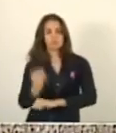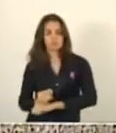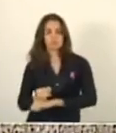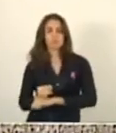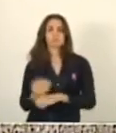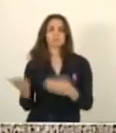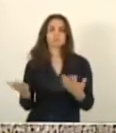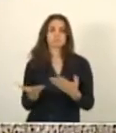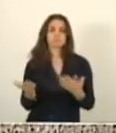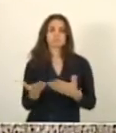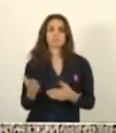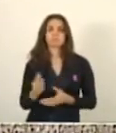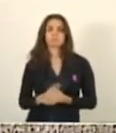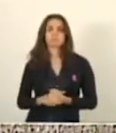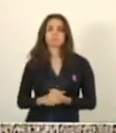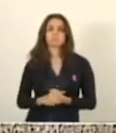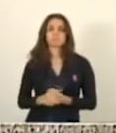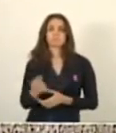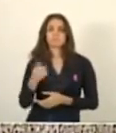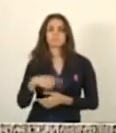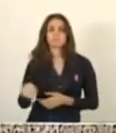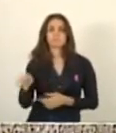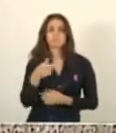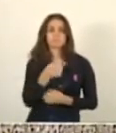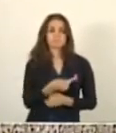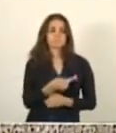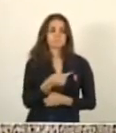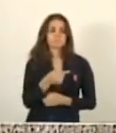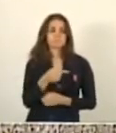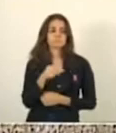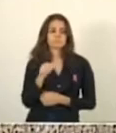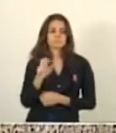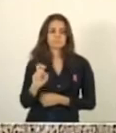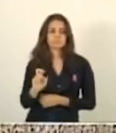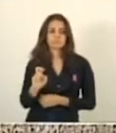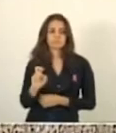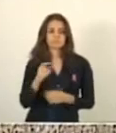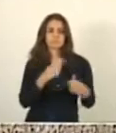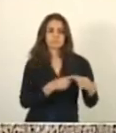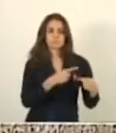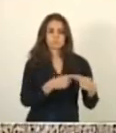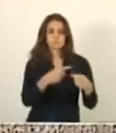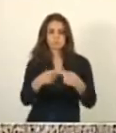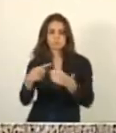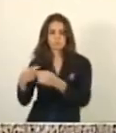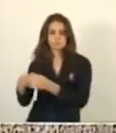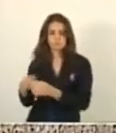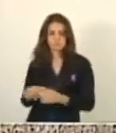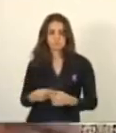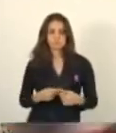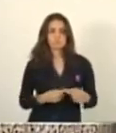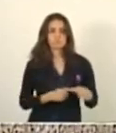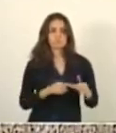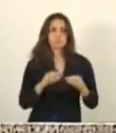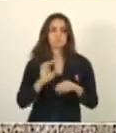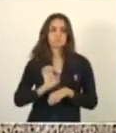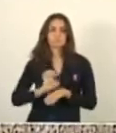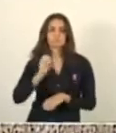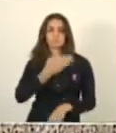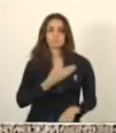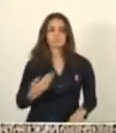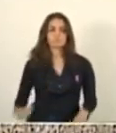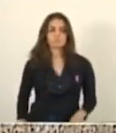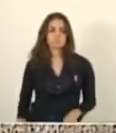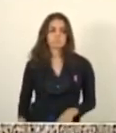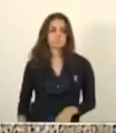E hoje nós estamos em 75 municípios dos 78 municípios do Estado,